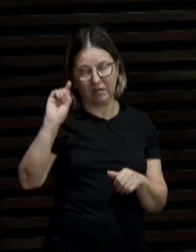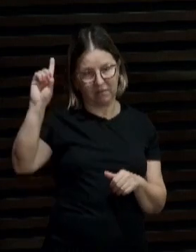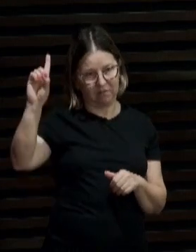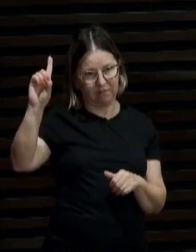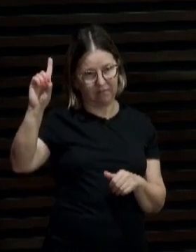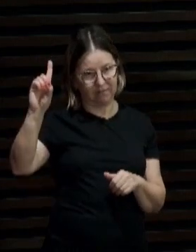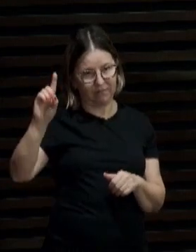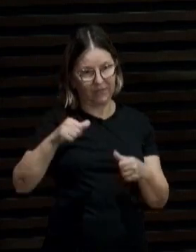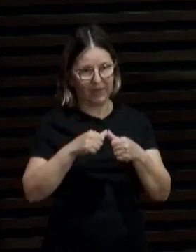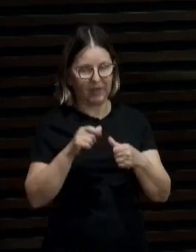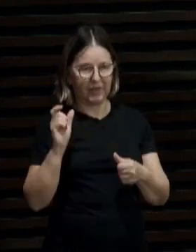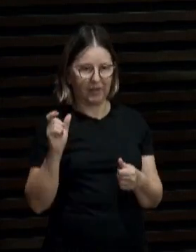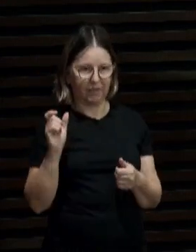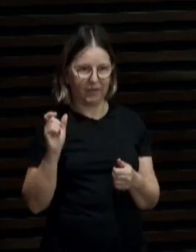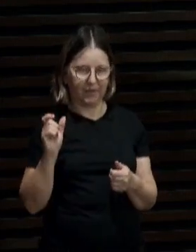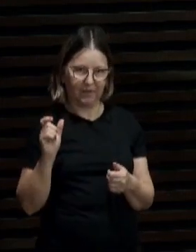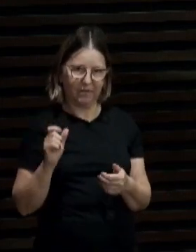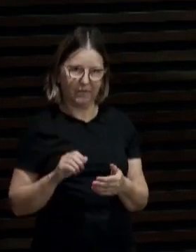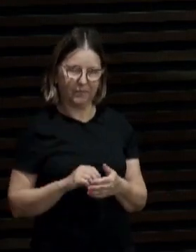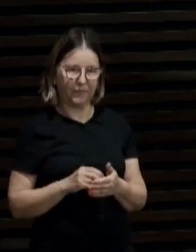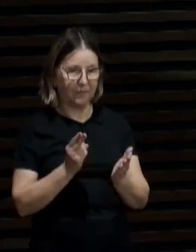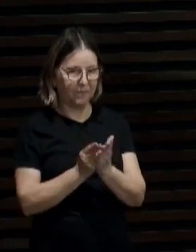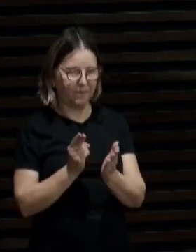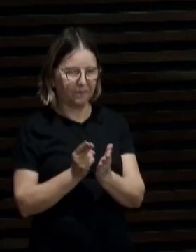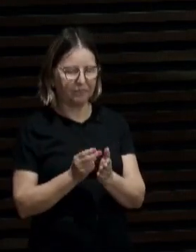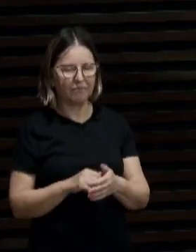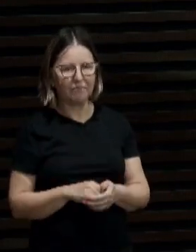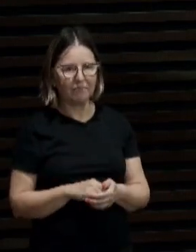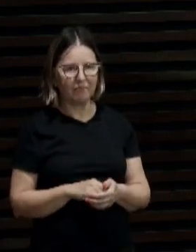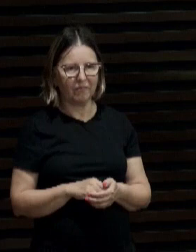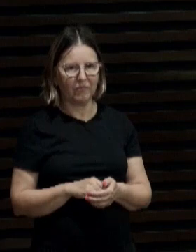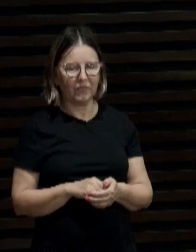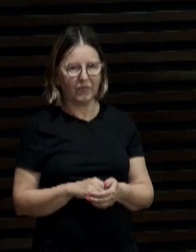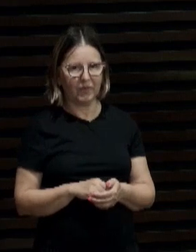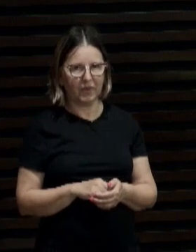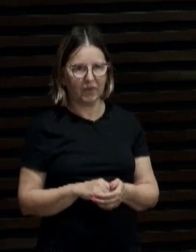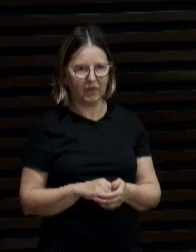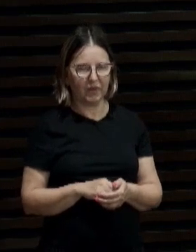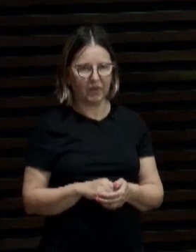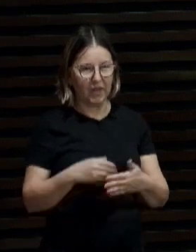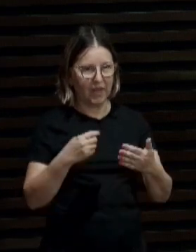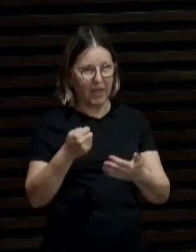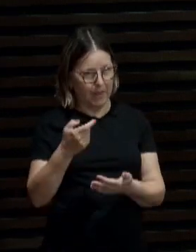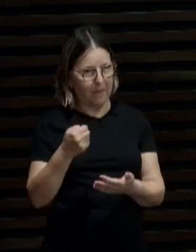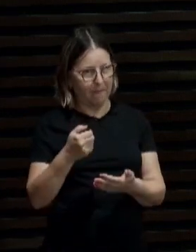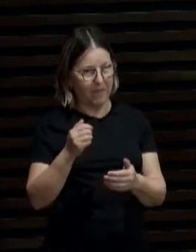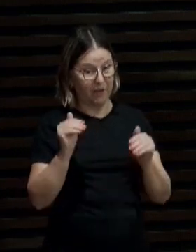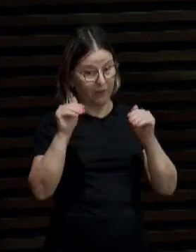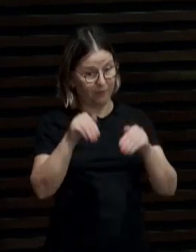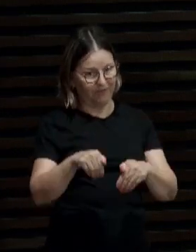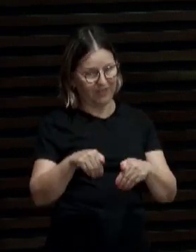Essa palavra já não é mais para Éfeso, meu irmão. E nos dias que antecedem ao fim, o nosso Senhor nos